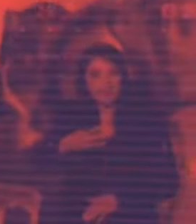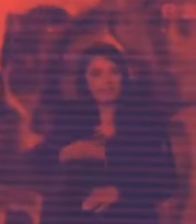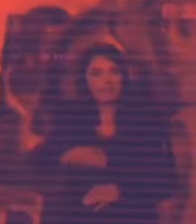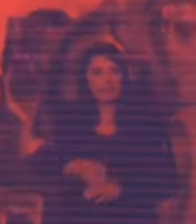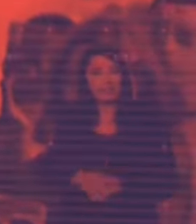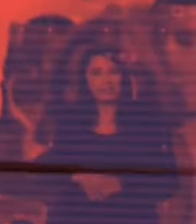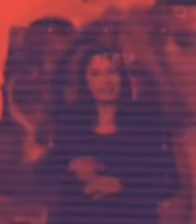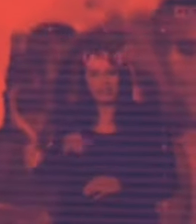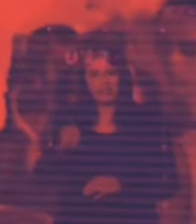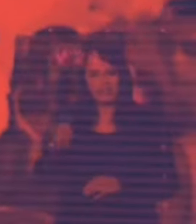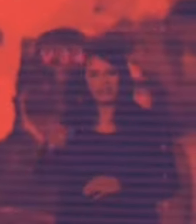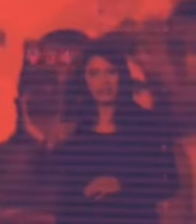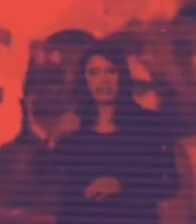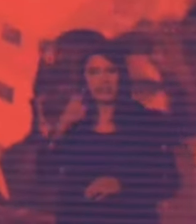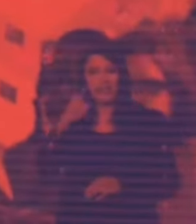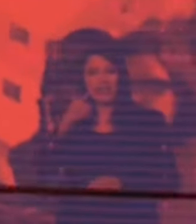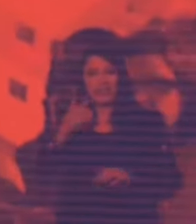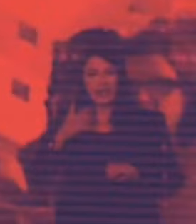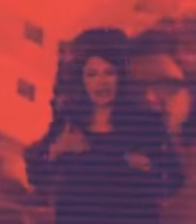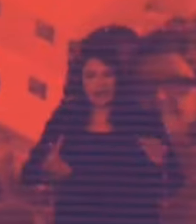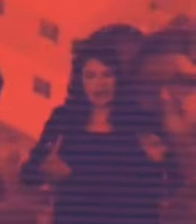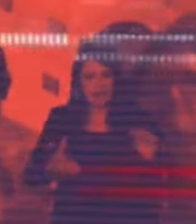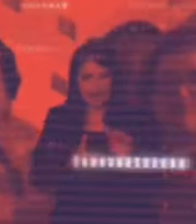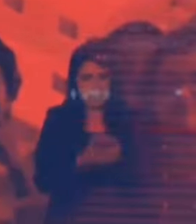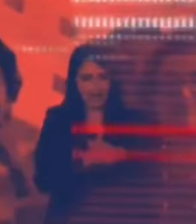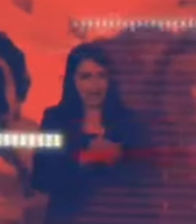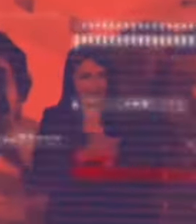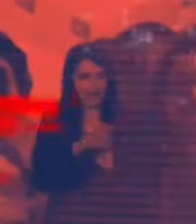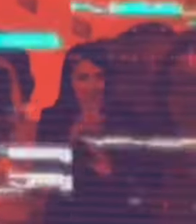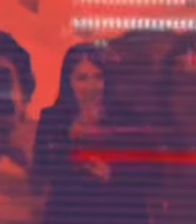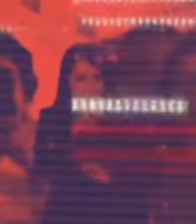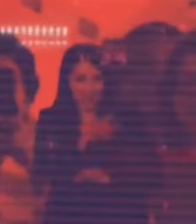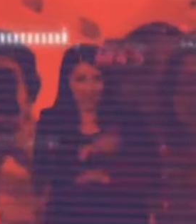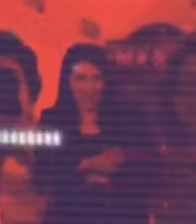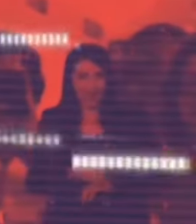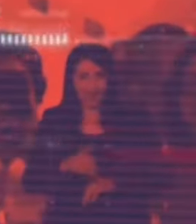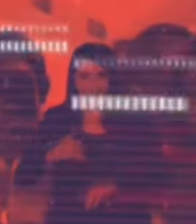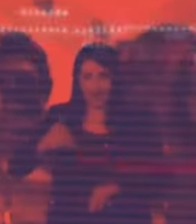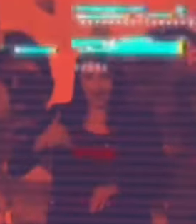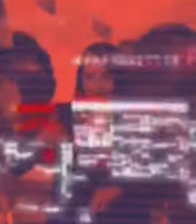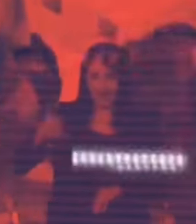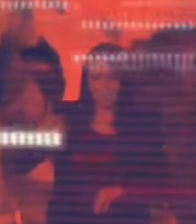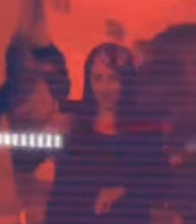ele casou com a menina, ela tinha 12 anos.